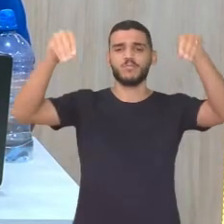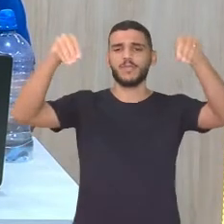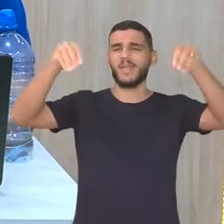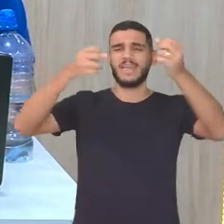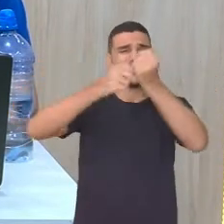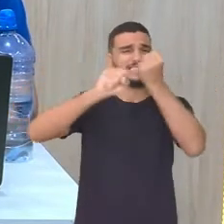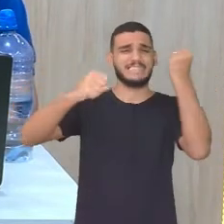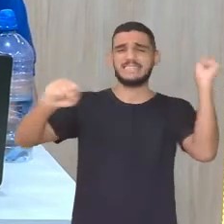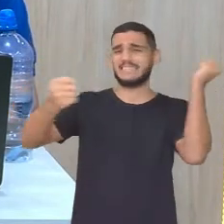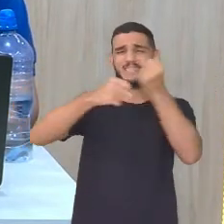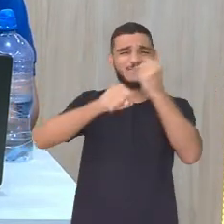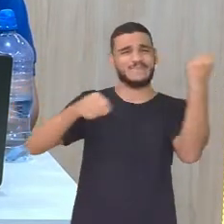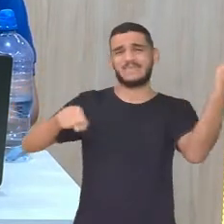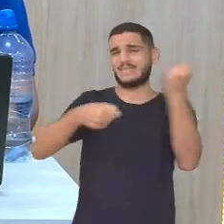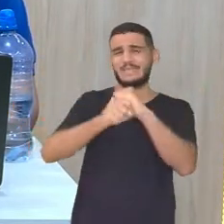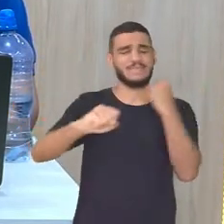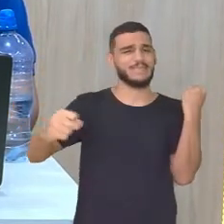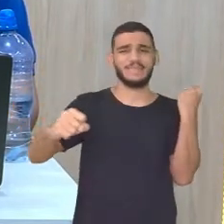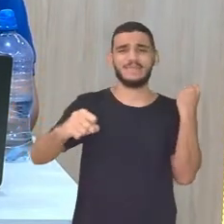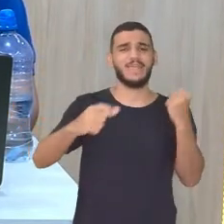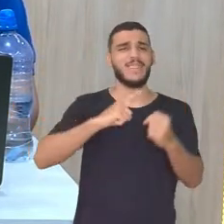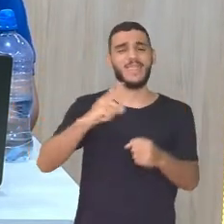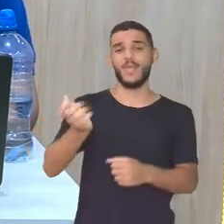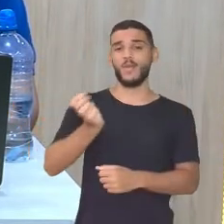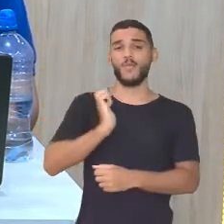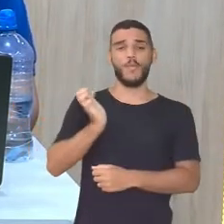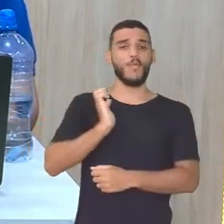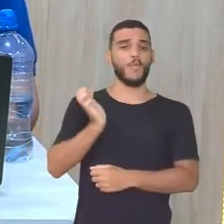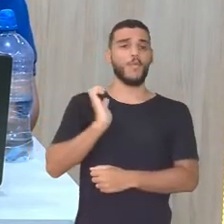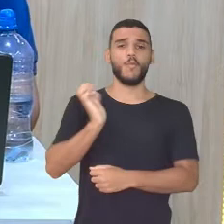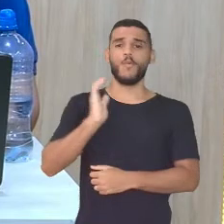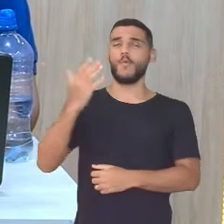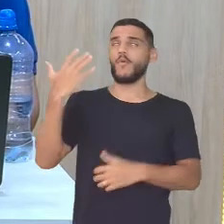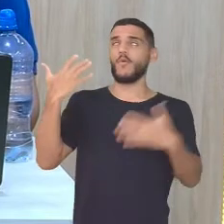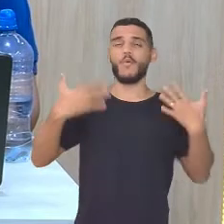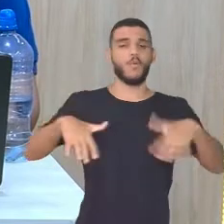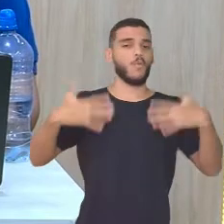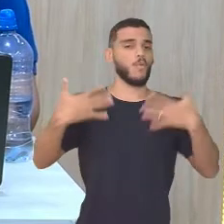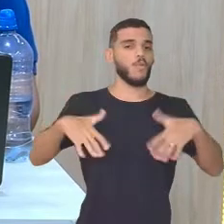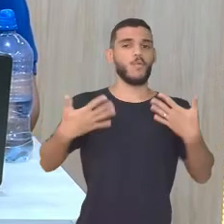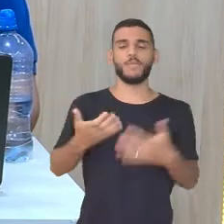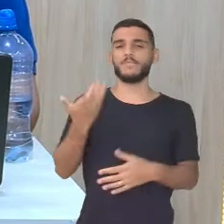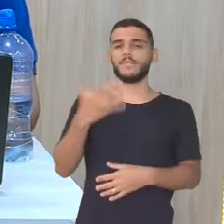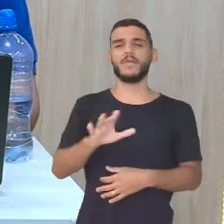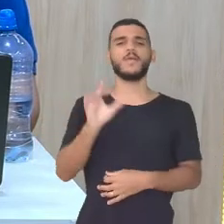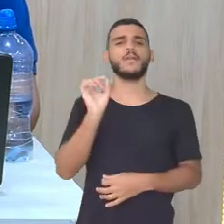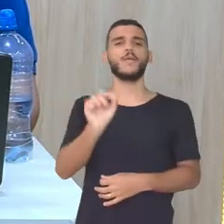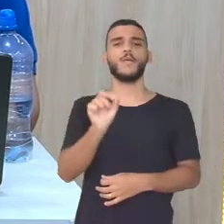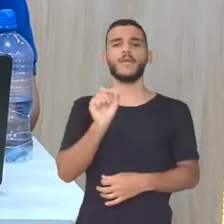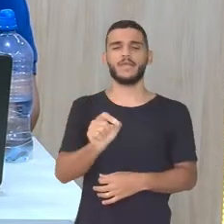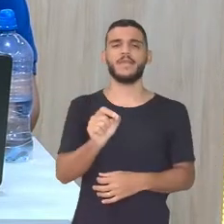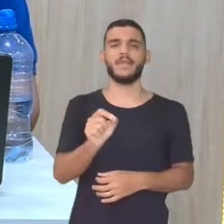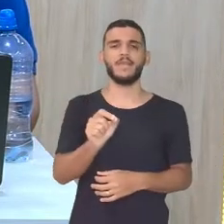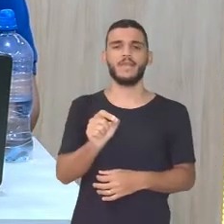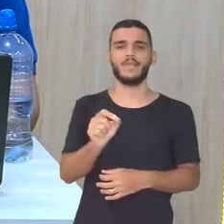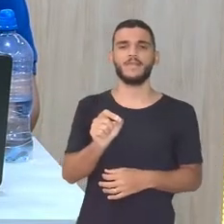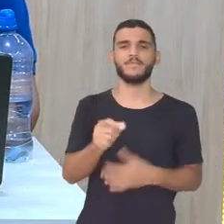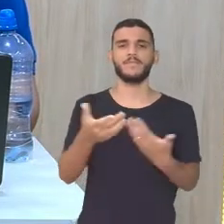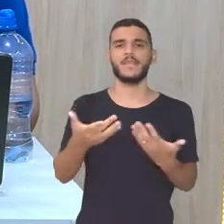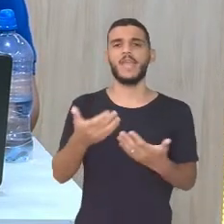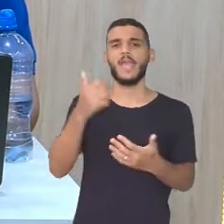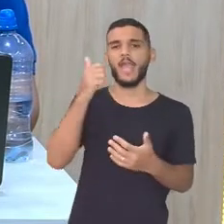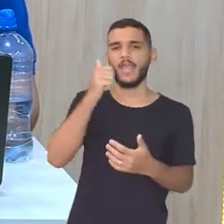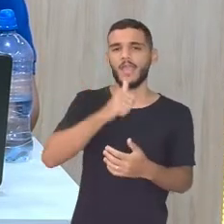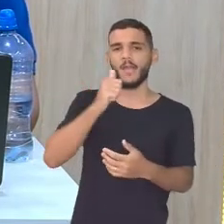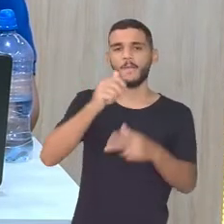era enorme, era monstruoso, era rico. Então ele não queria que ela, de certa forma, decaísse,